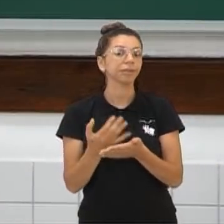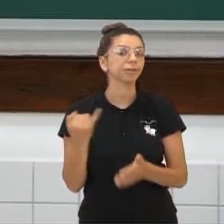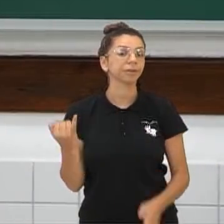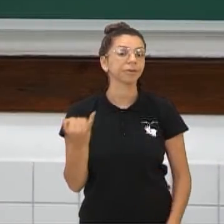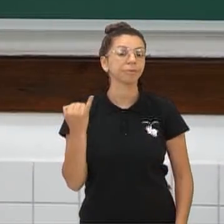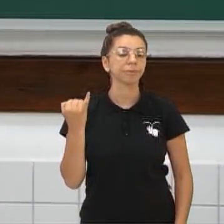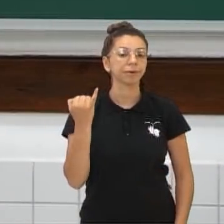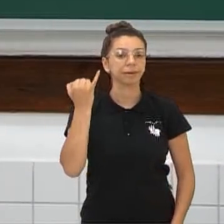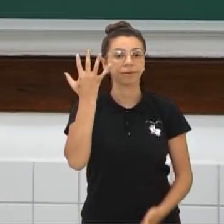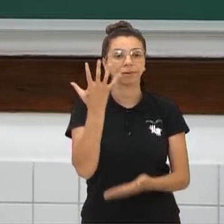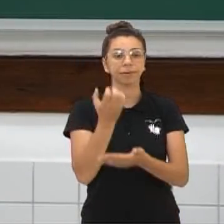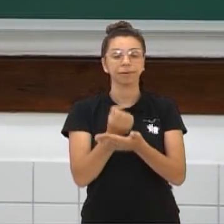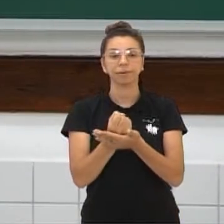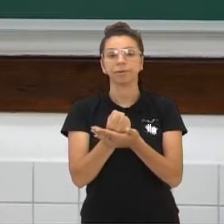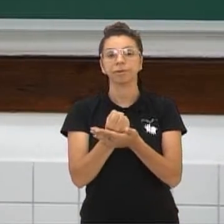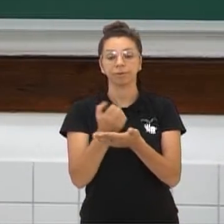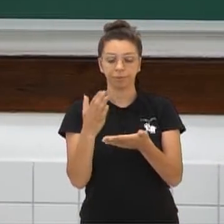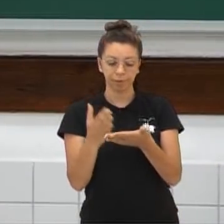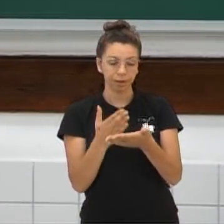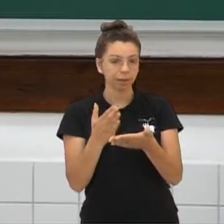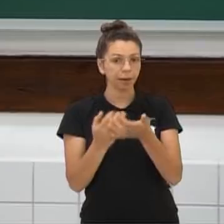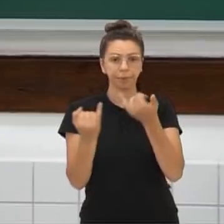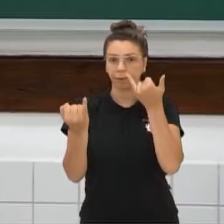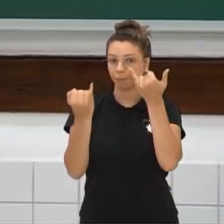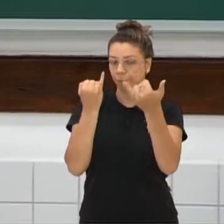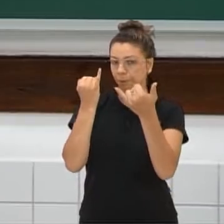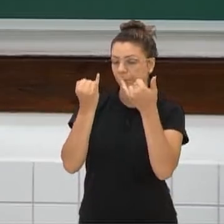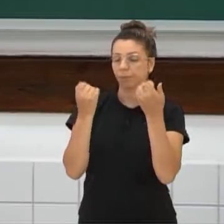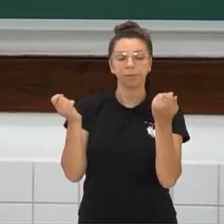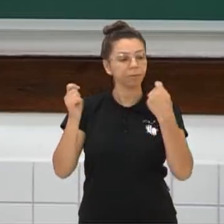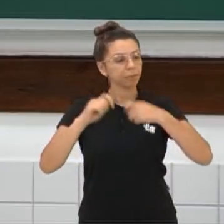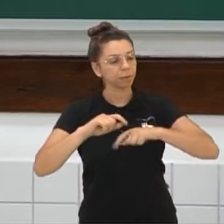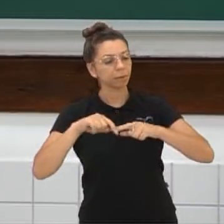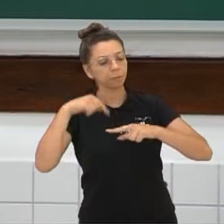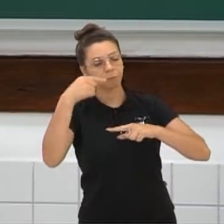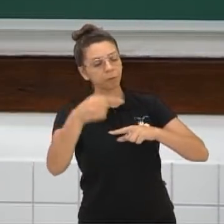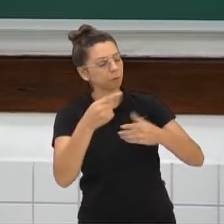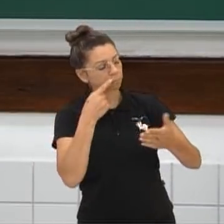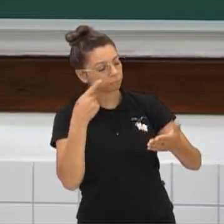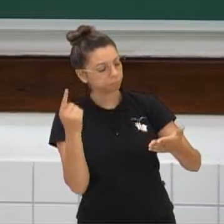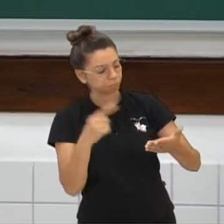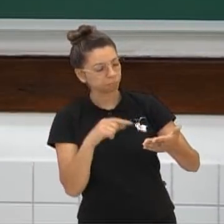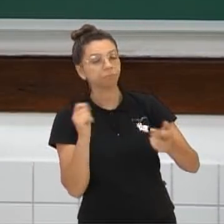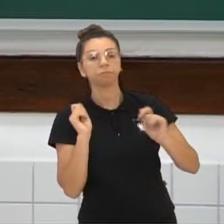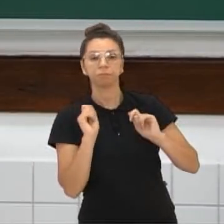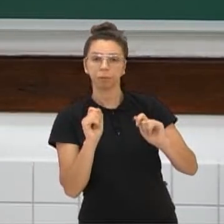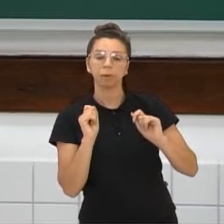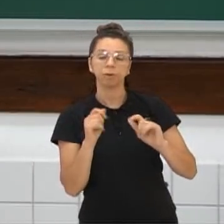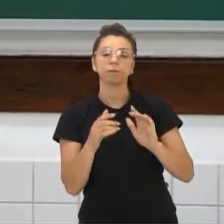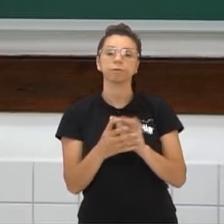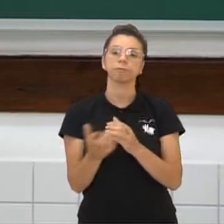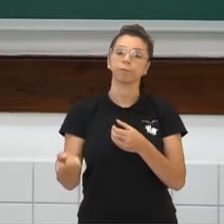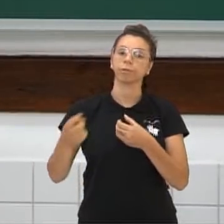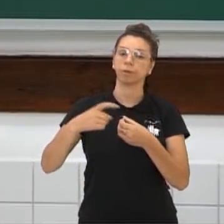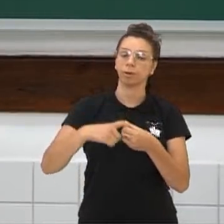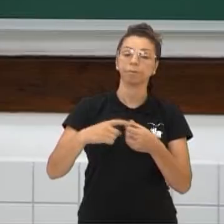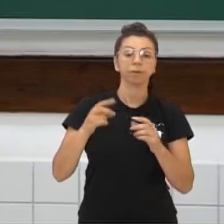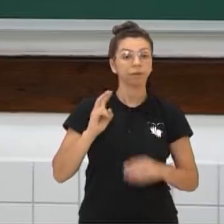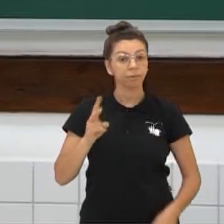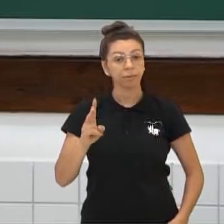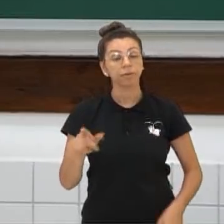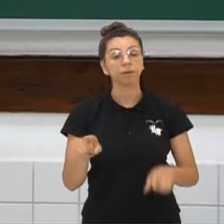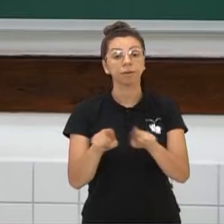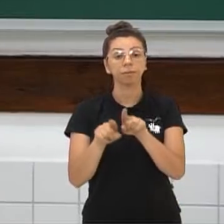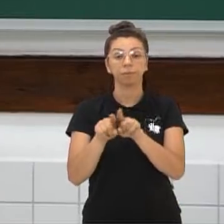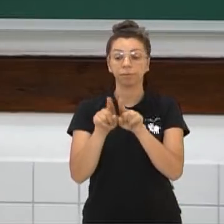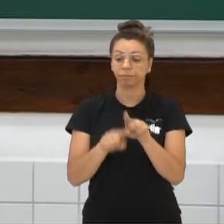importante você registrar as informações no seu caderno, porque enquanto você precisar, você tem ali para consultar. E é importante também vocês sempre